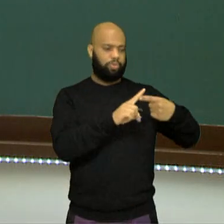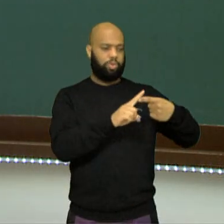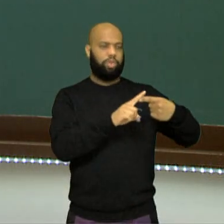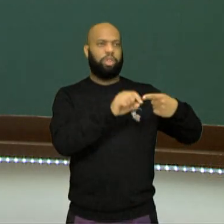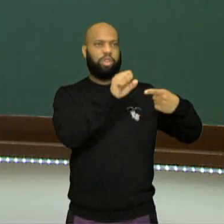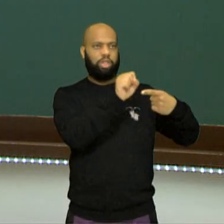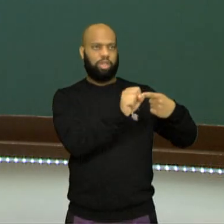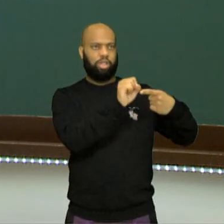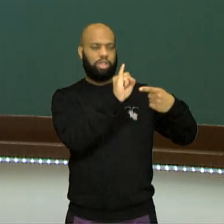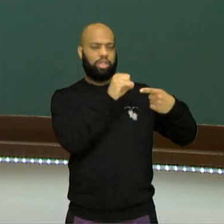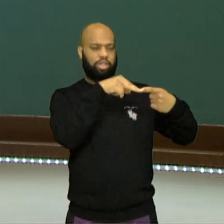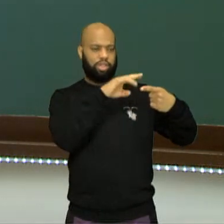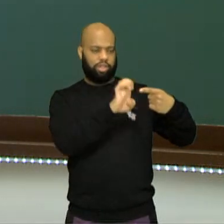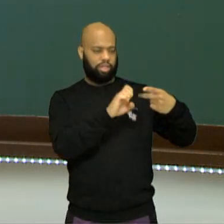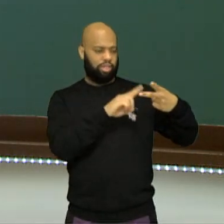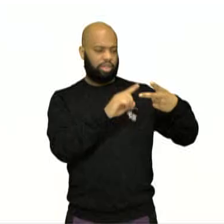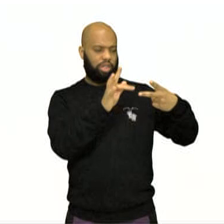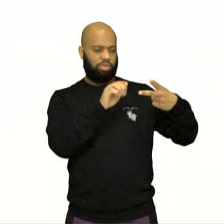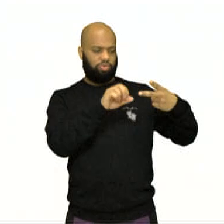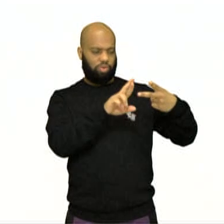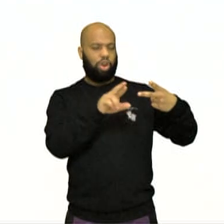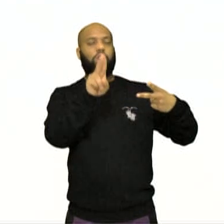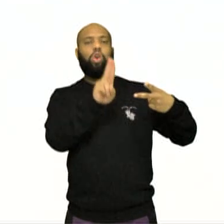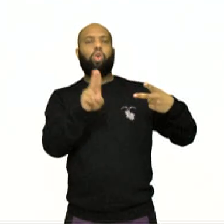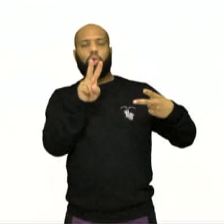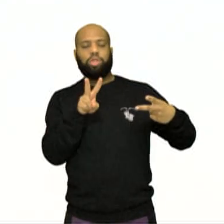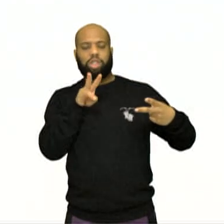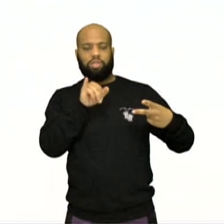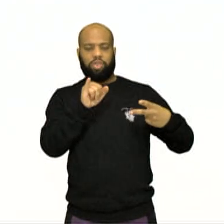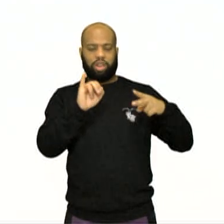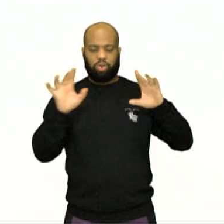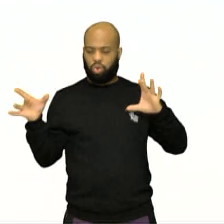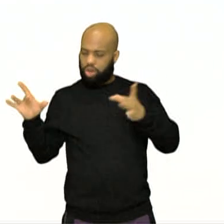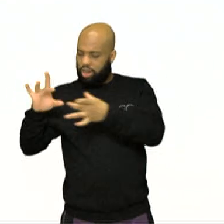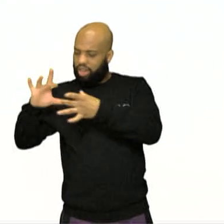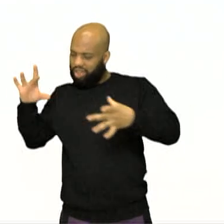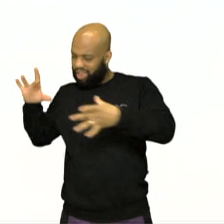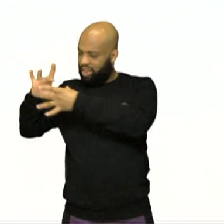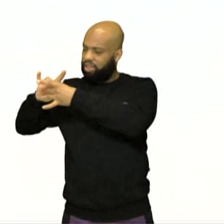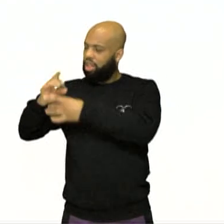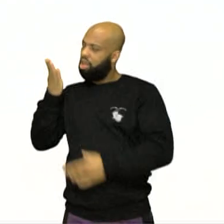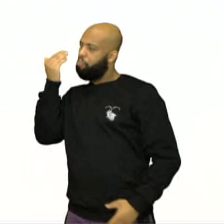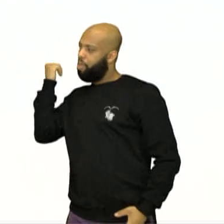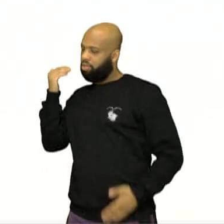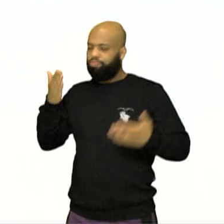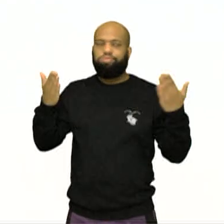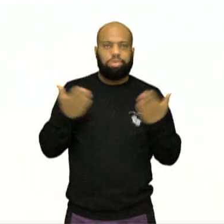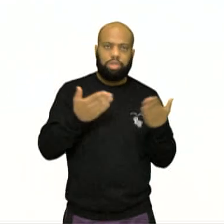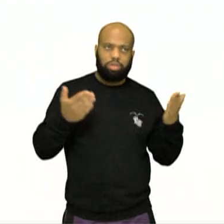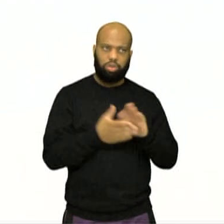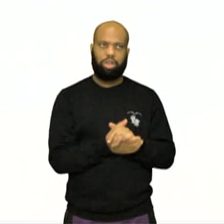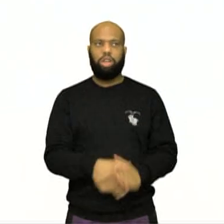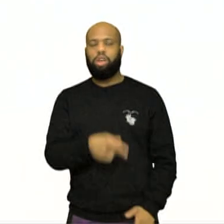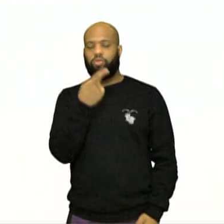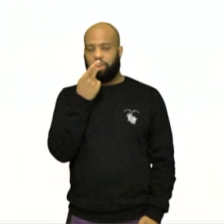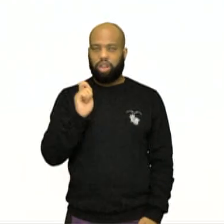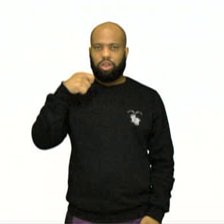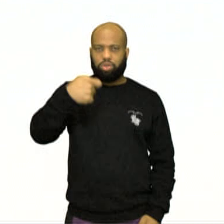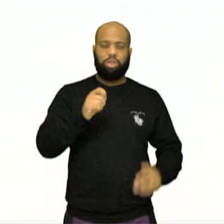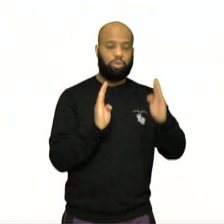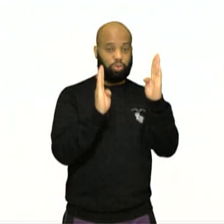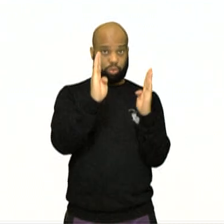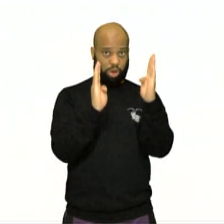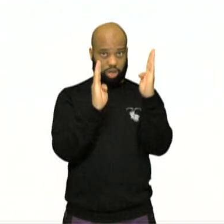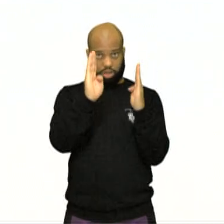since. O for e o since é utilizado para conectar o passado com o presente, dizendo justamente a duração em que aquela ação